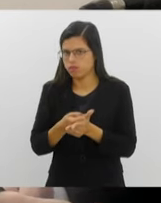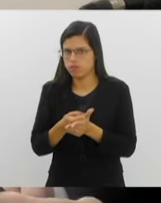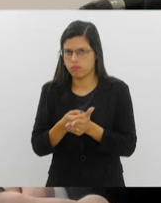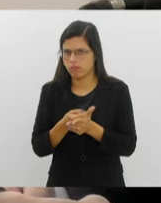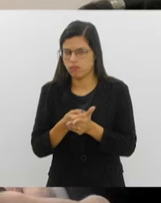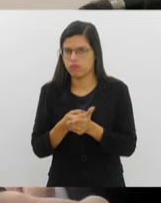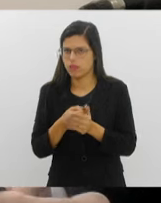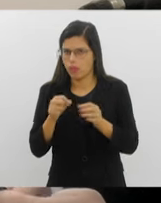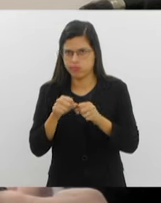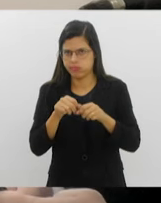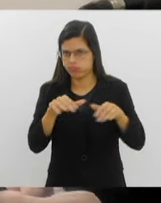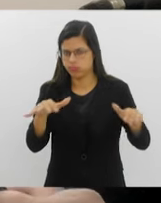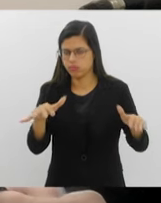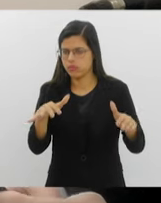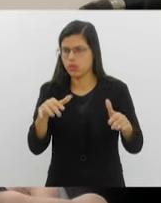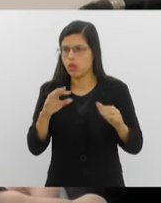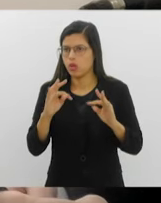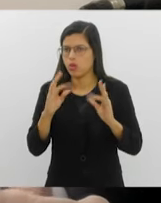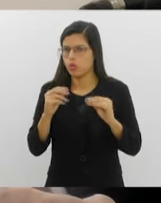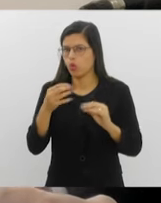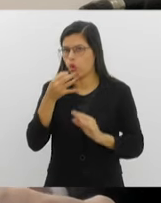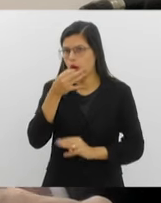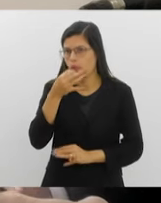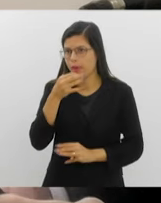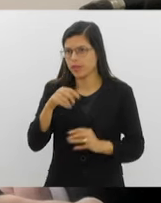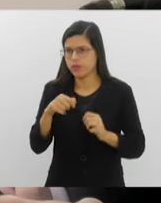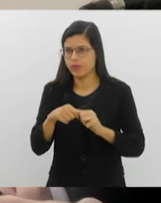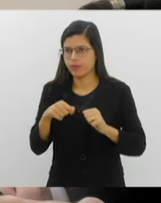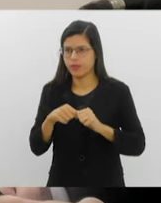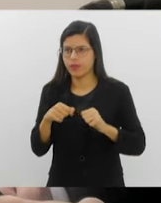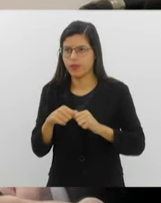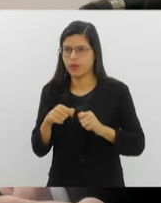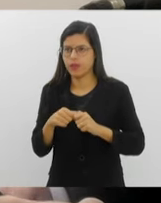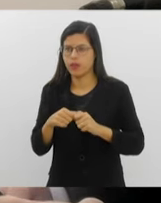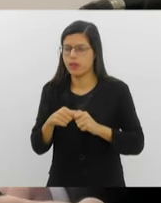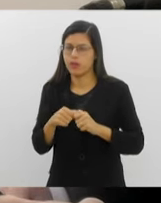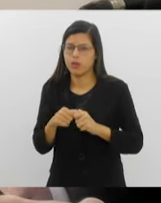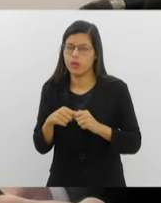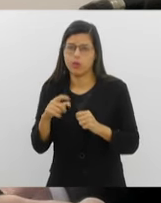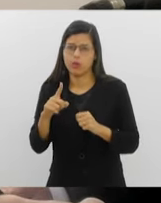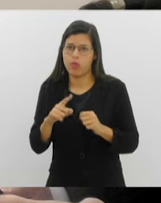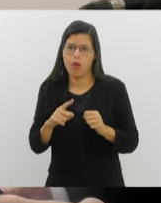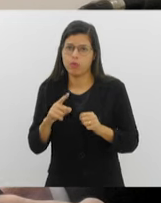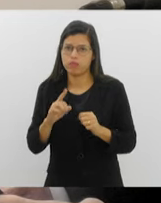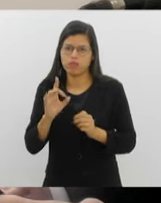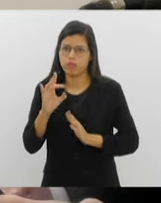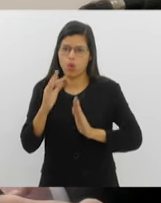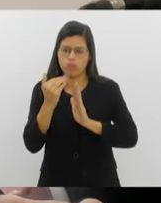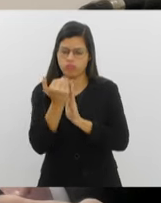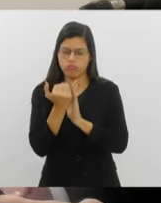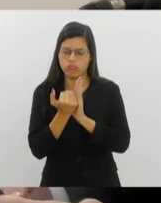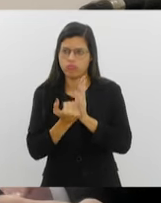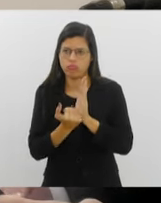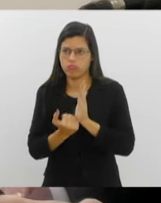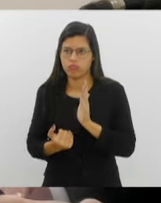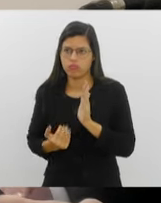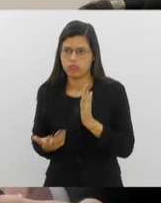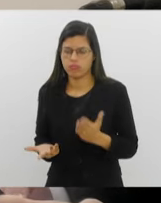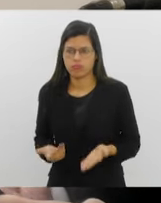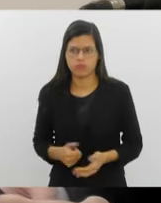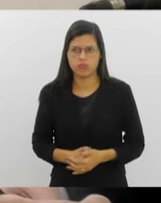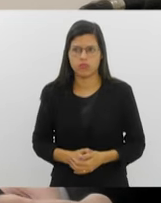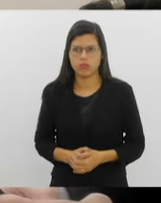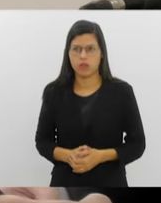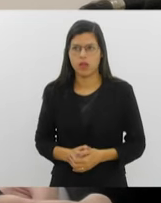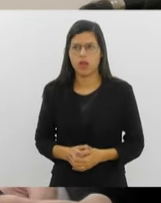extensivos. Todo argumento que foi feito aí é em obiter dicto. Então, assim, não cabe. Daqui a pouco vão dizer que